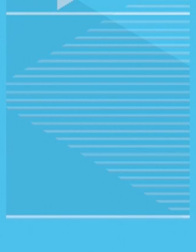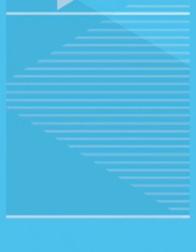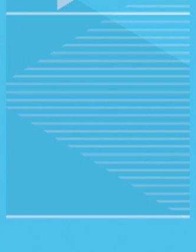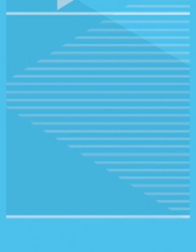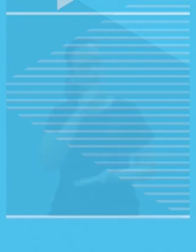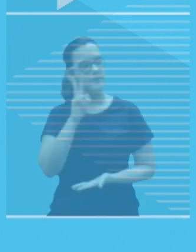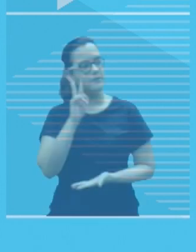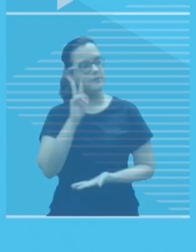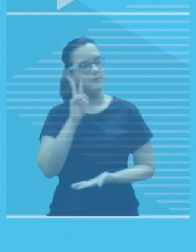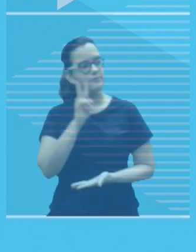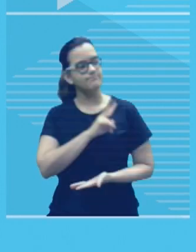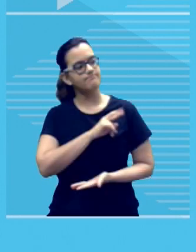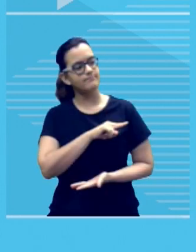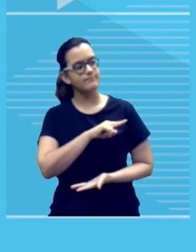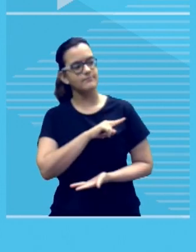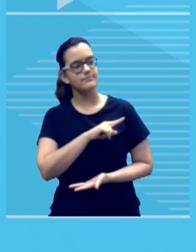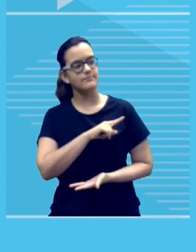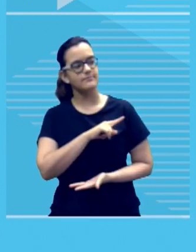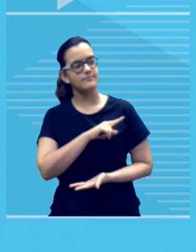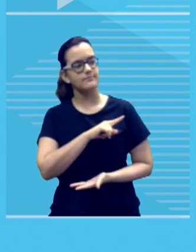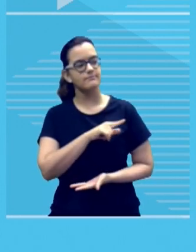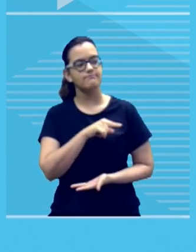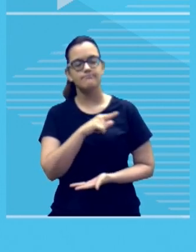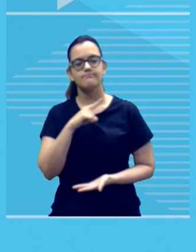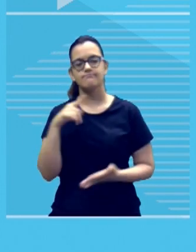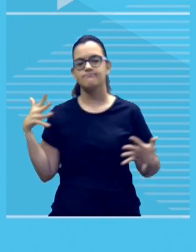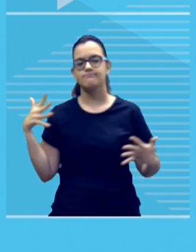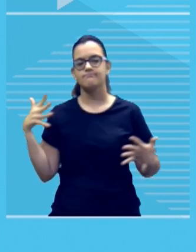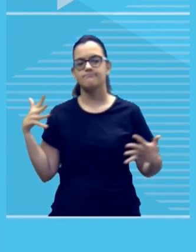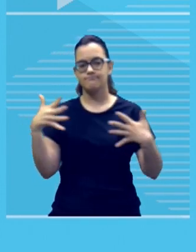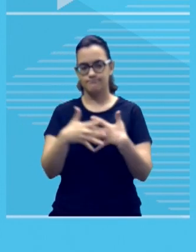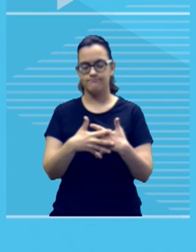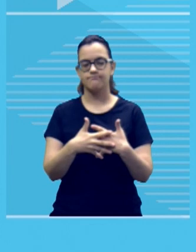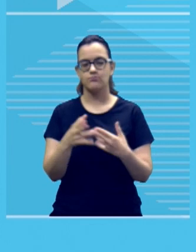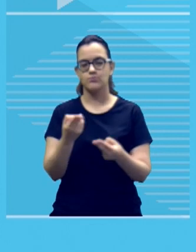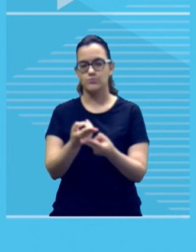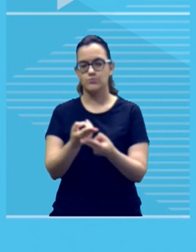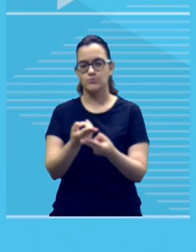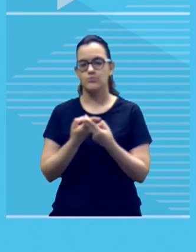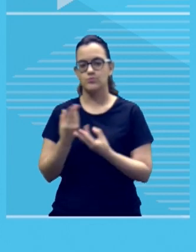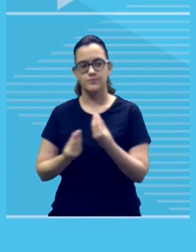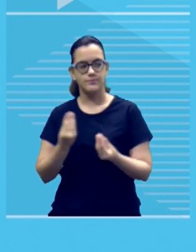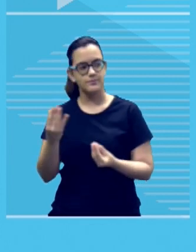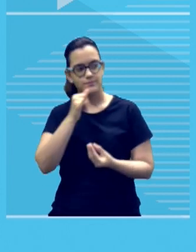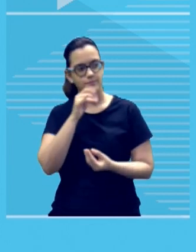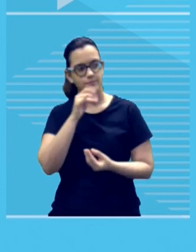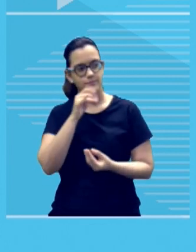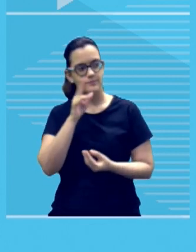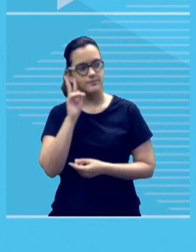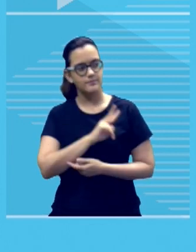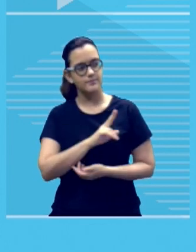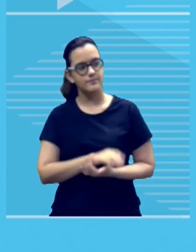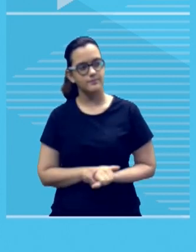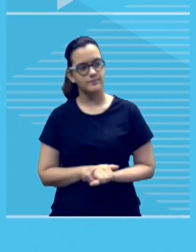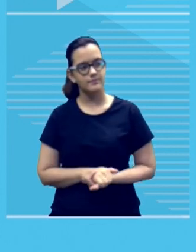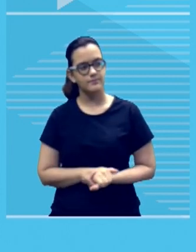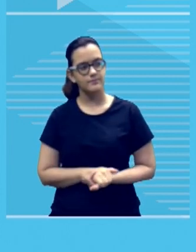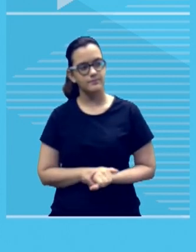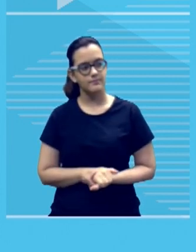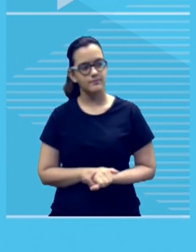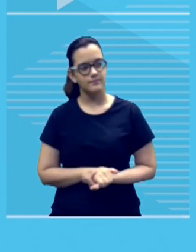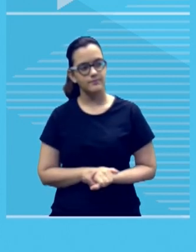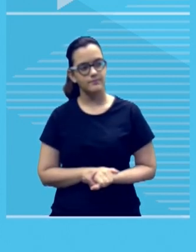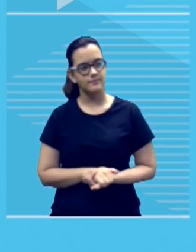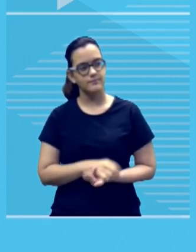ok pessoal então a resposta aqui ó são exames de função porque você tem aqui Um fenol um